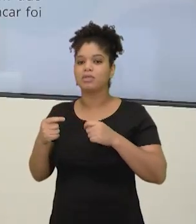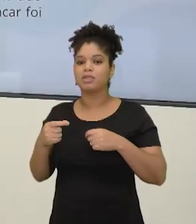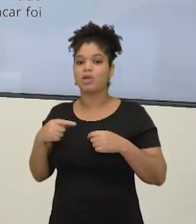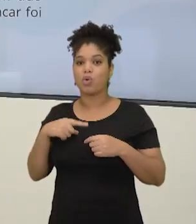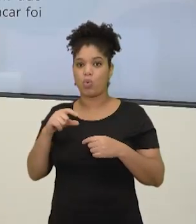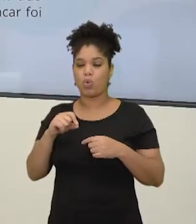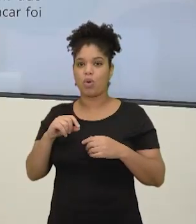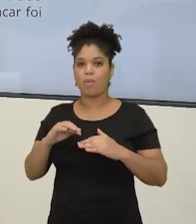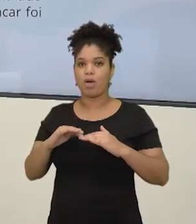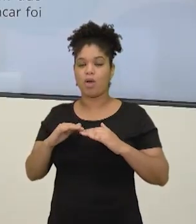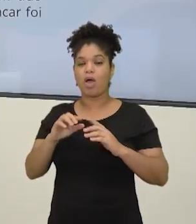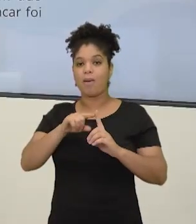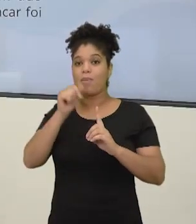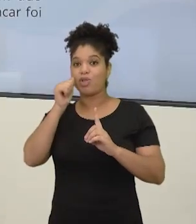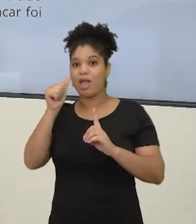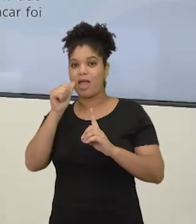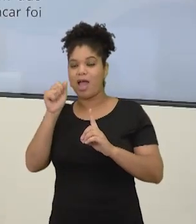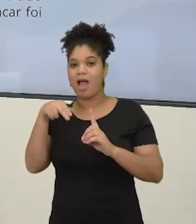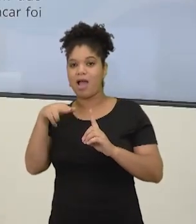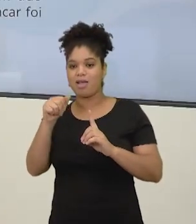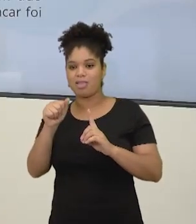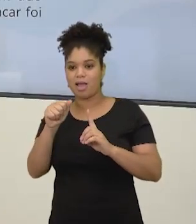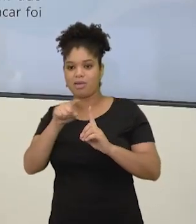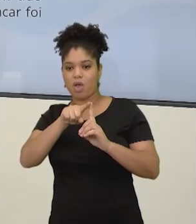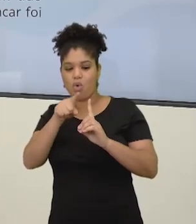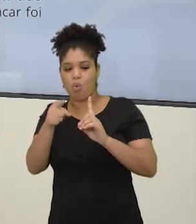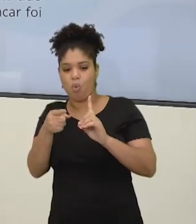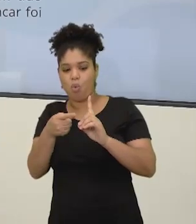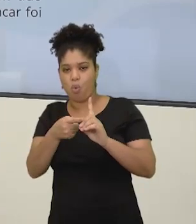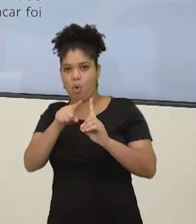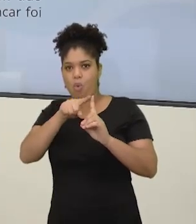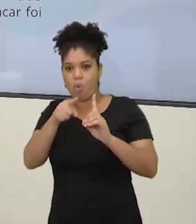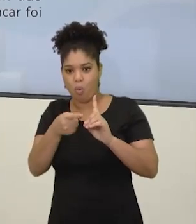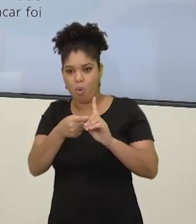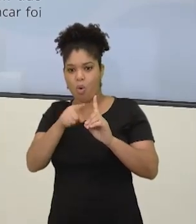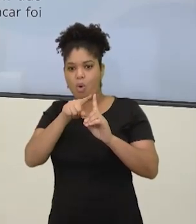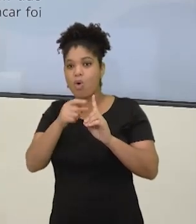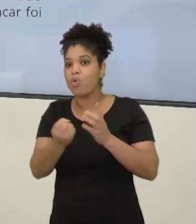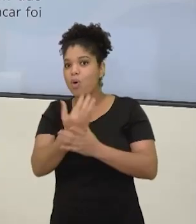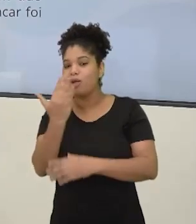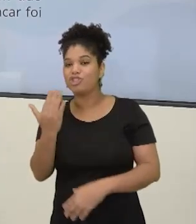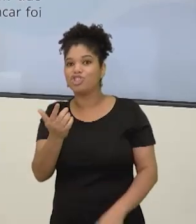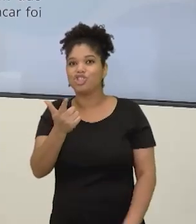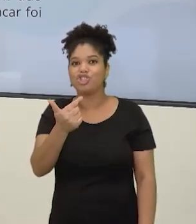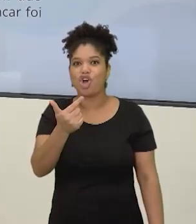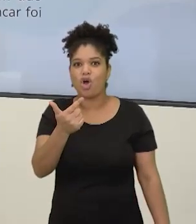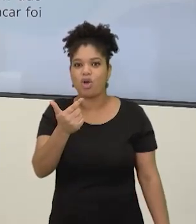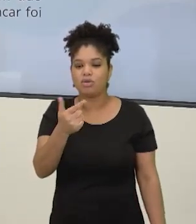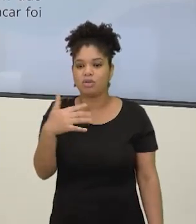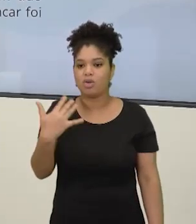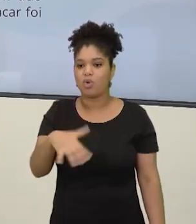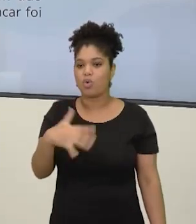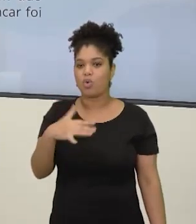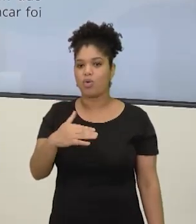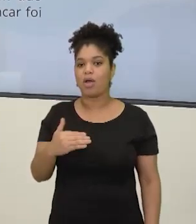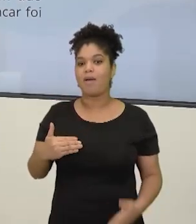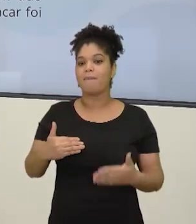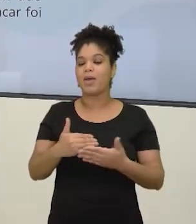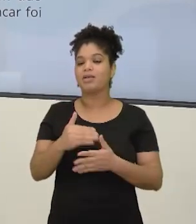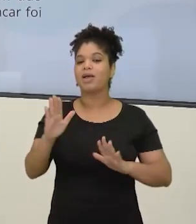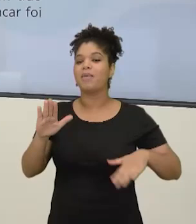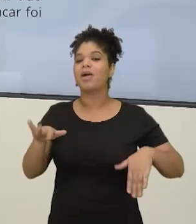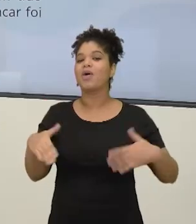eu visitei a casa em que nasceu José de Alencar. É uma casa simples, uma casa quase que central, ali perto de uma praia chamada Praia de